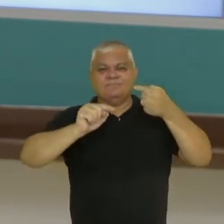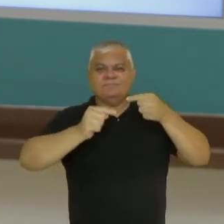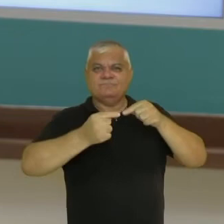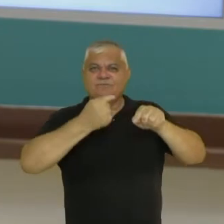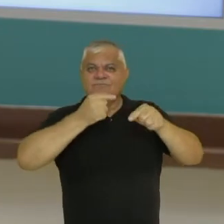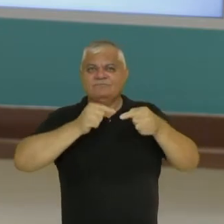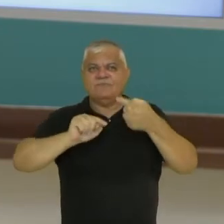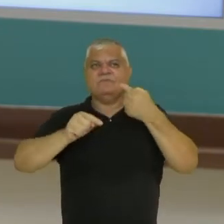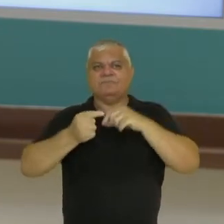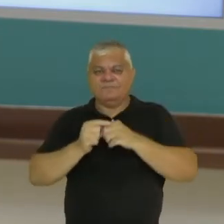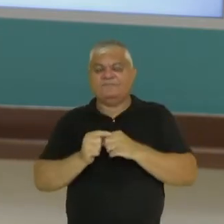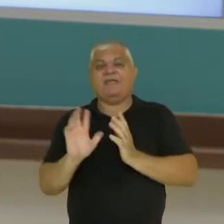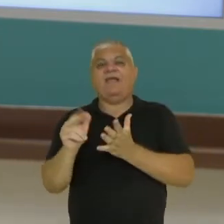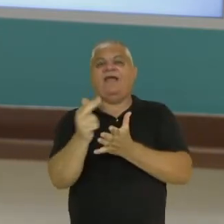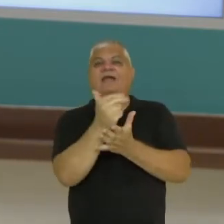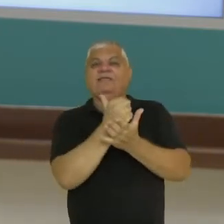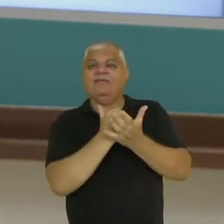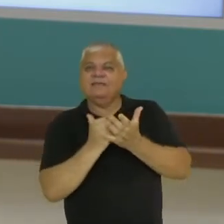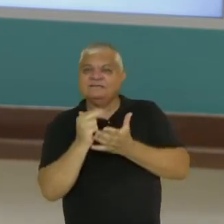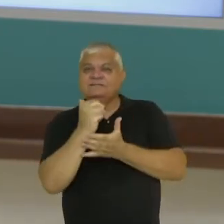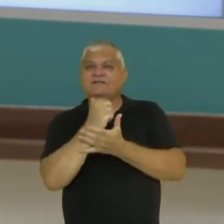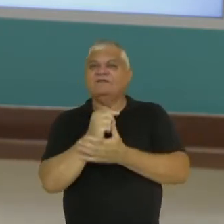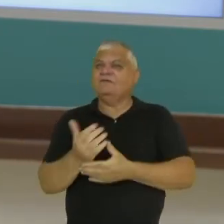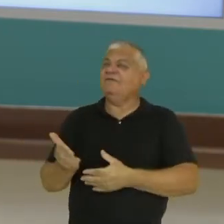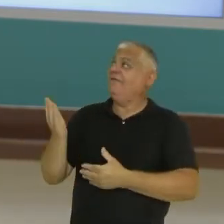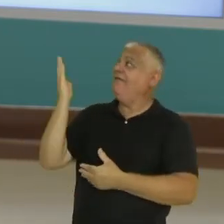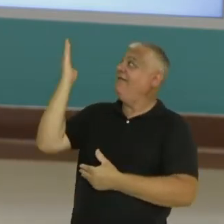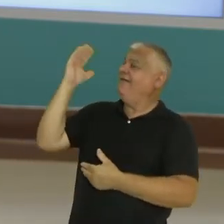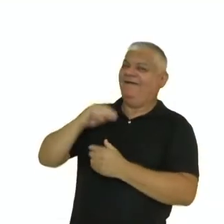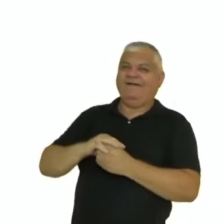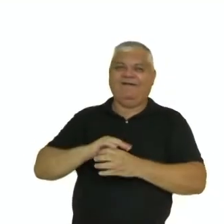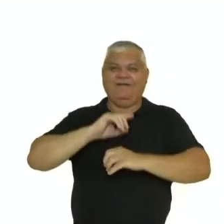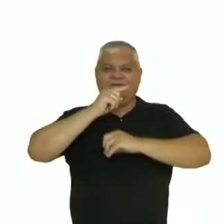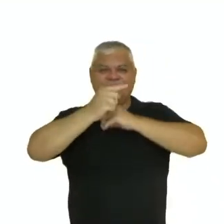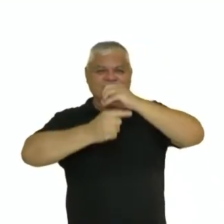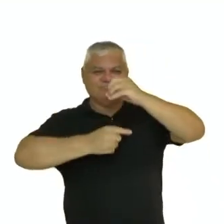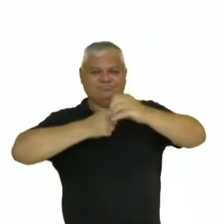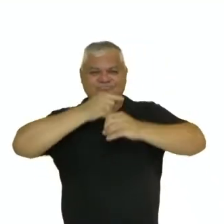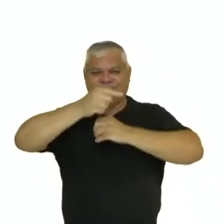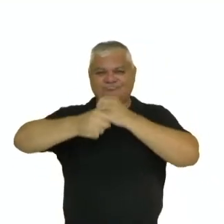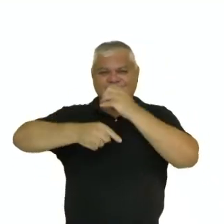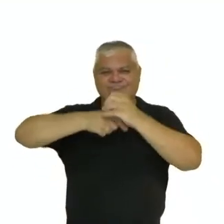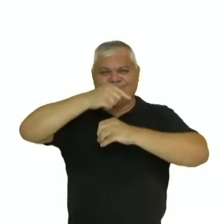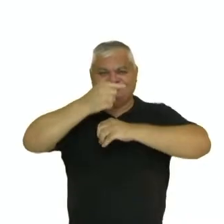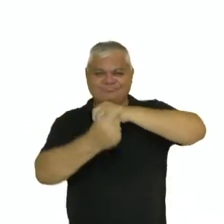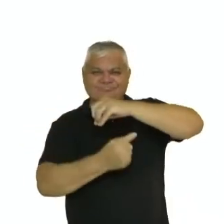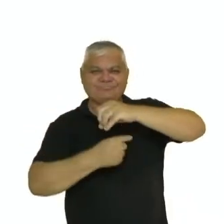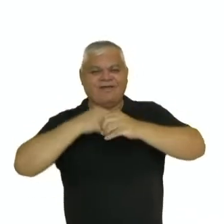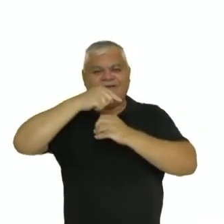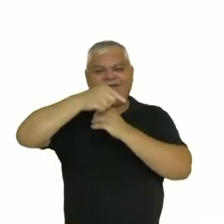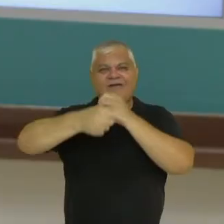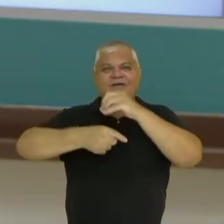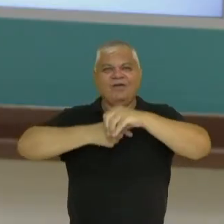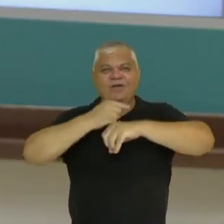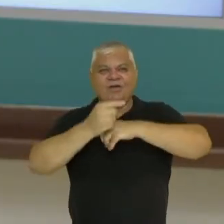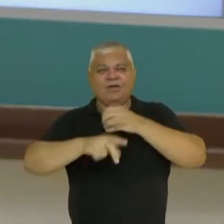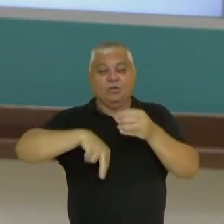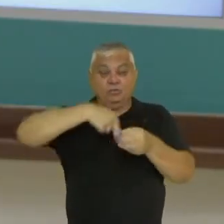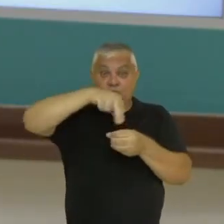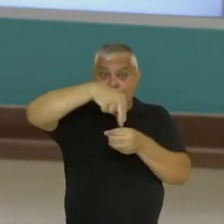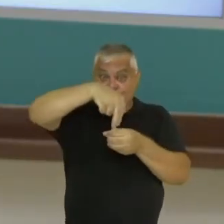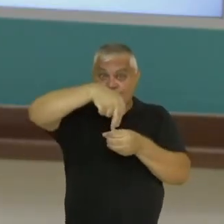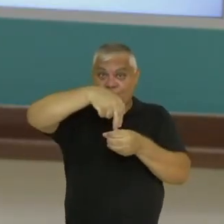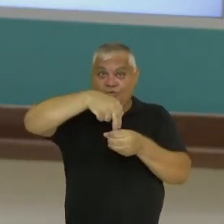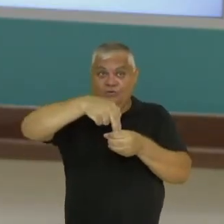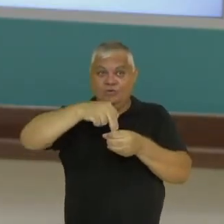prótons. E aí o desenho, né, do nosso átomo ficou assim, juntando aí os nêutrons na história. Então a gente tem o núcleo que